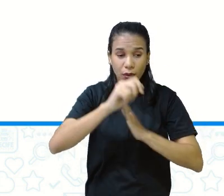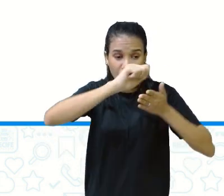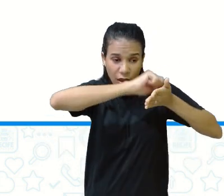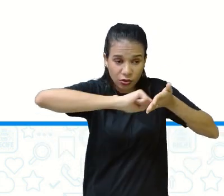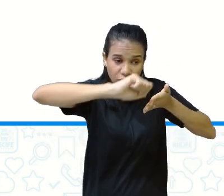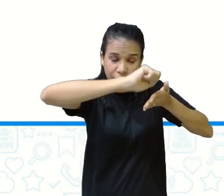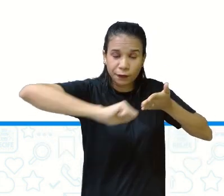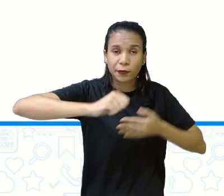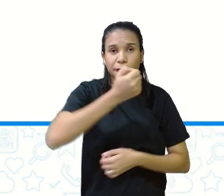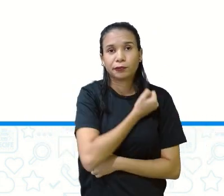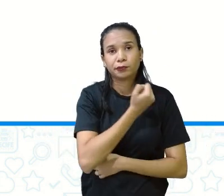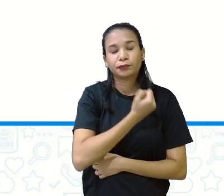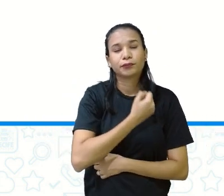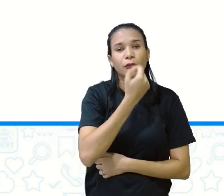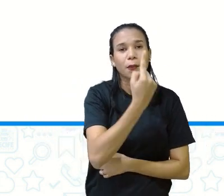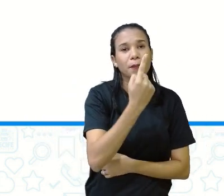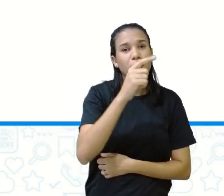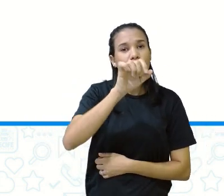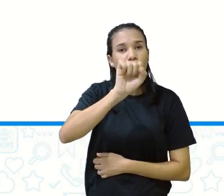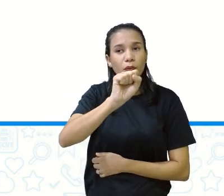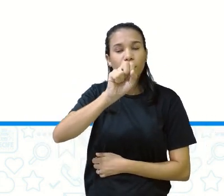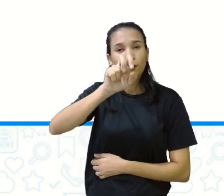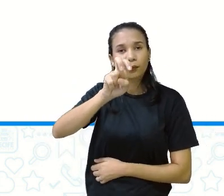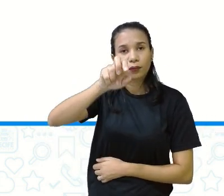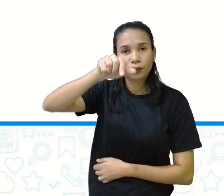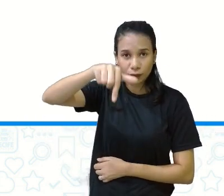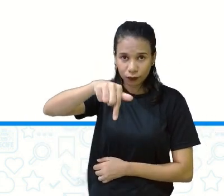extenso o número